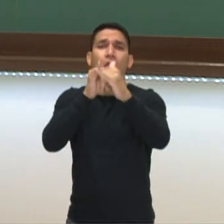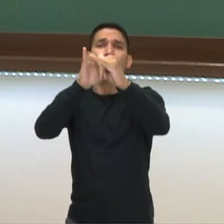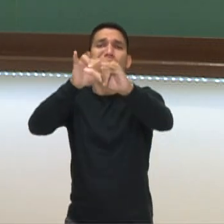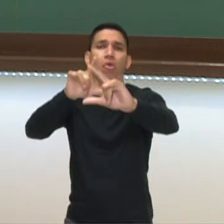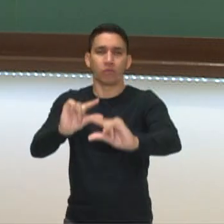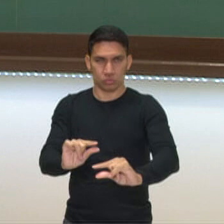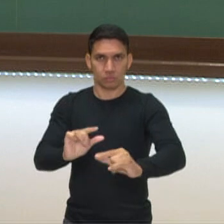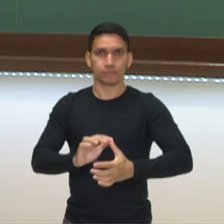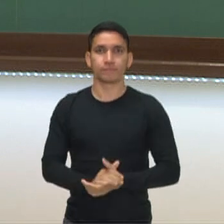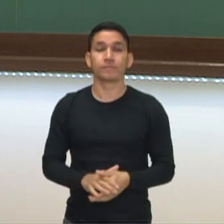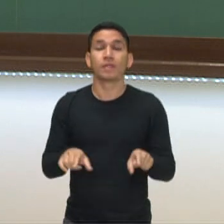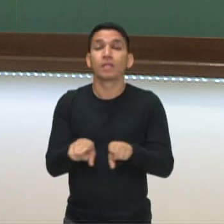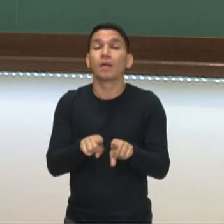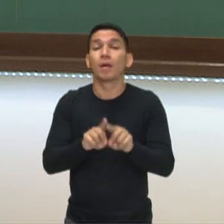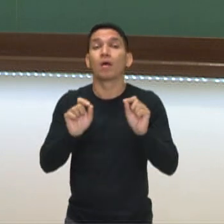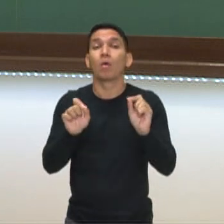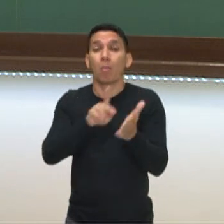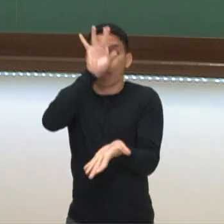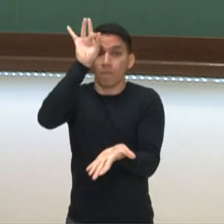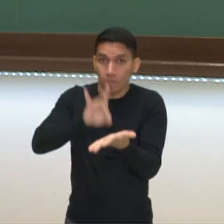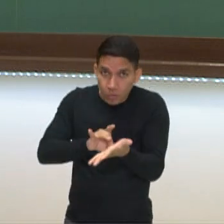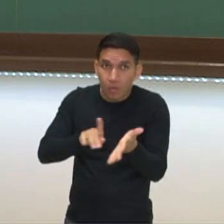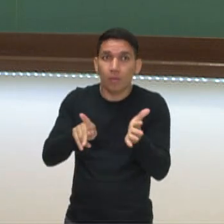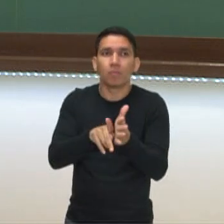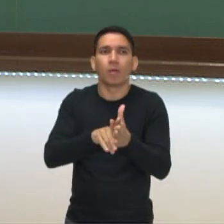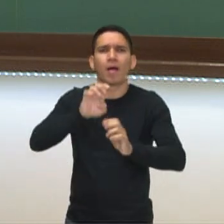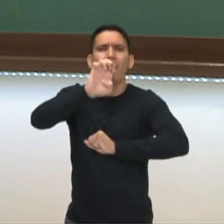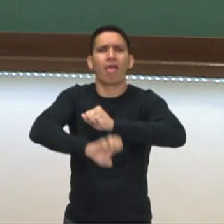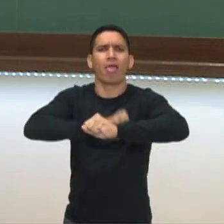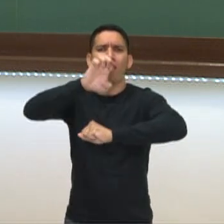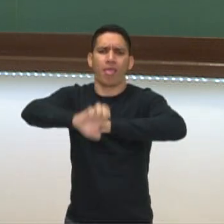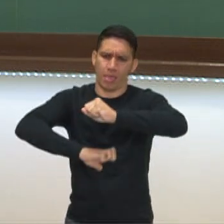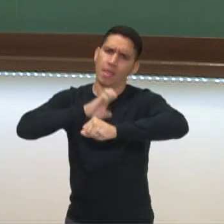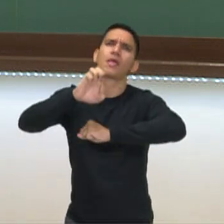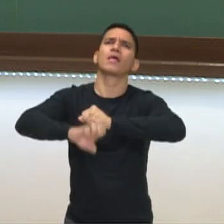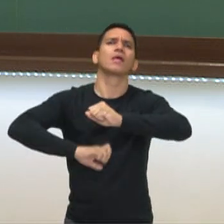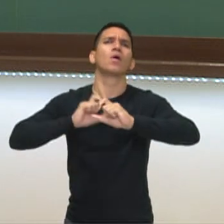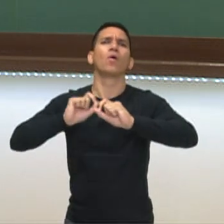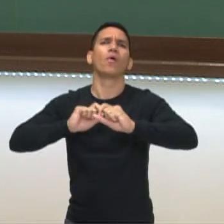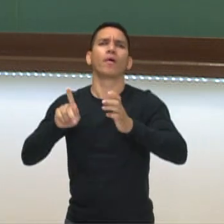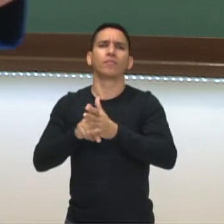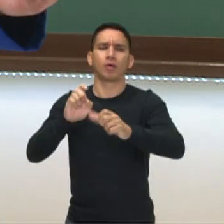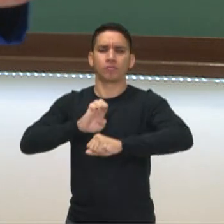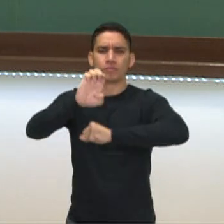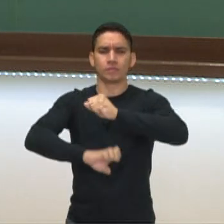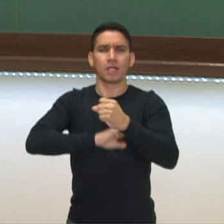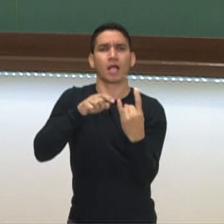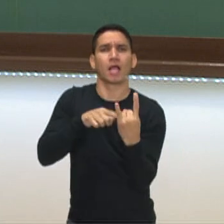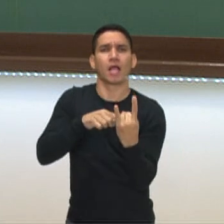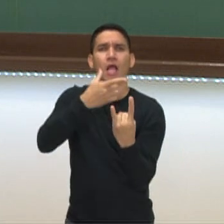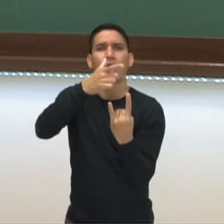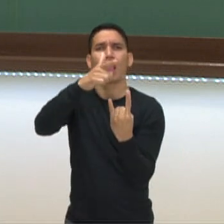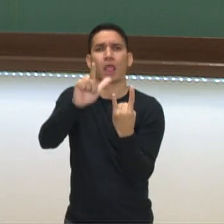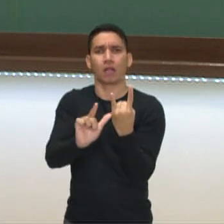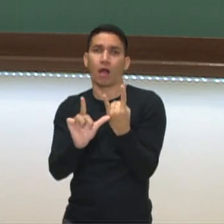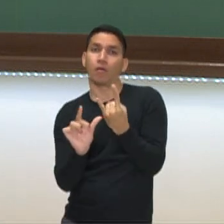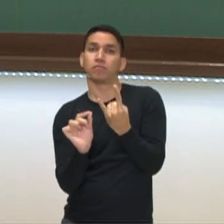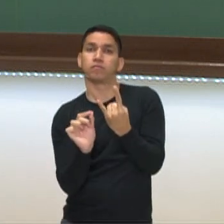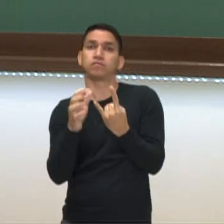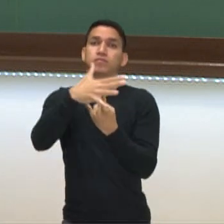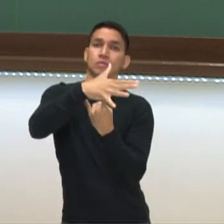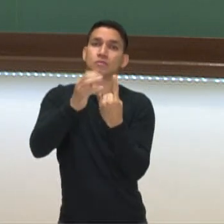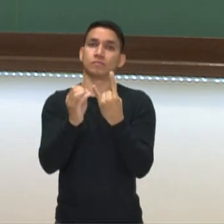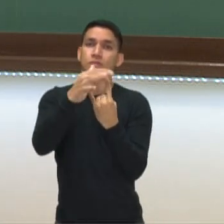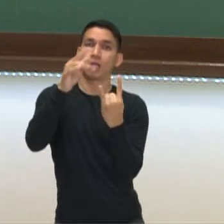E o sentido real, que é o sentido dos elétrons, né? Que os elétrons descarregam a bateria no sentido oposto, tá? Que